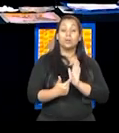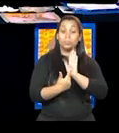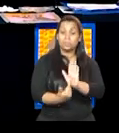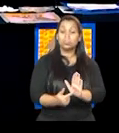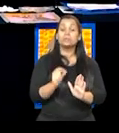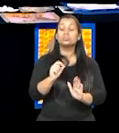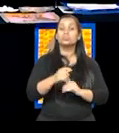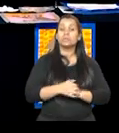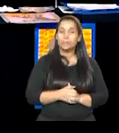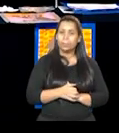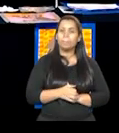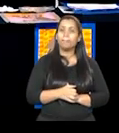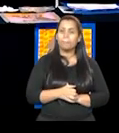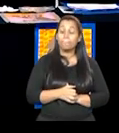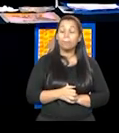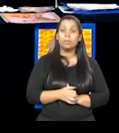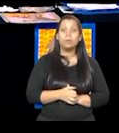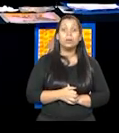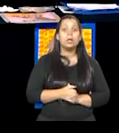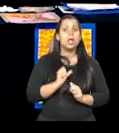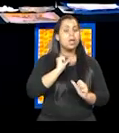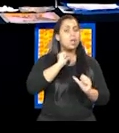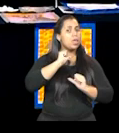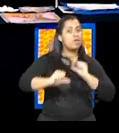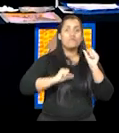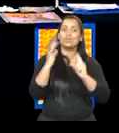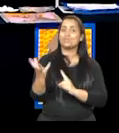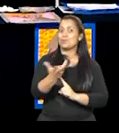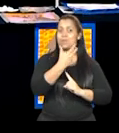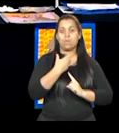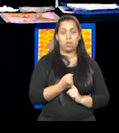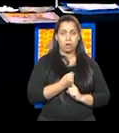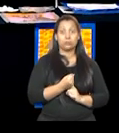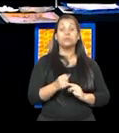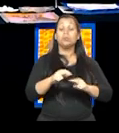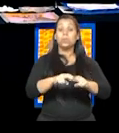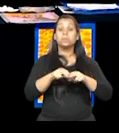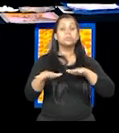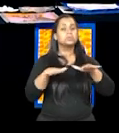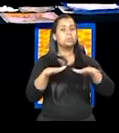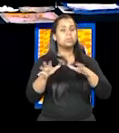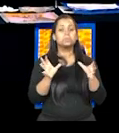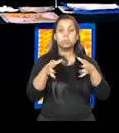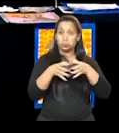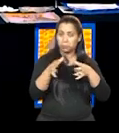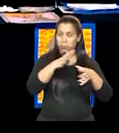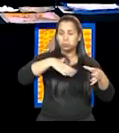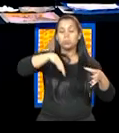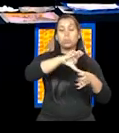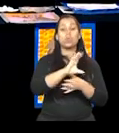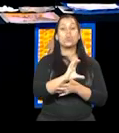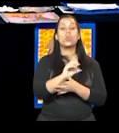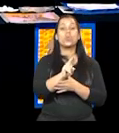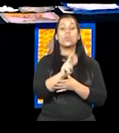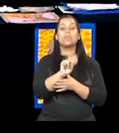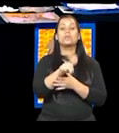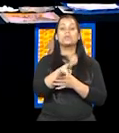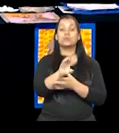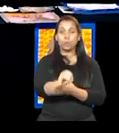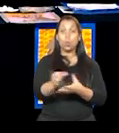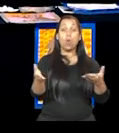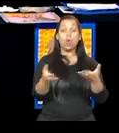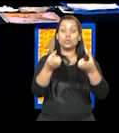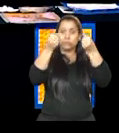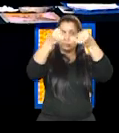uma fase que revolucionou a arte. E é sobre esse movimento artístico chamado cubismo que nós vamos